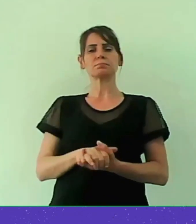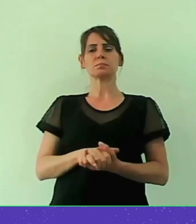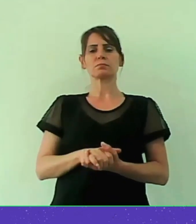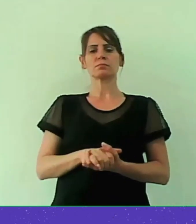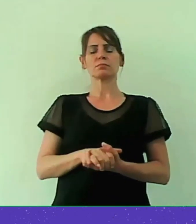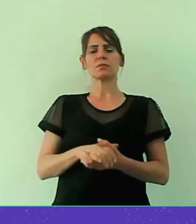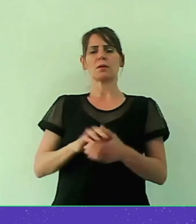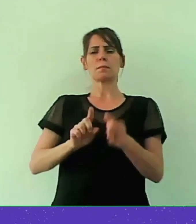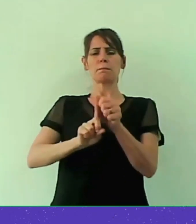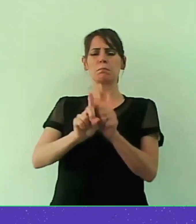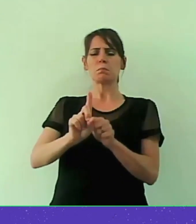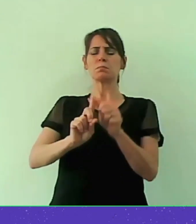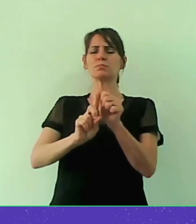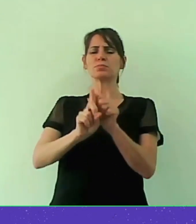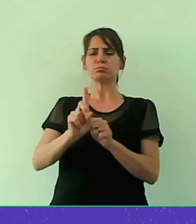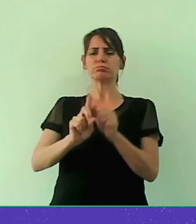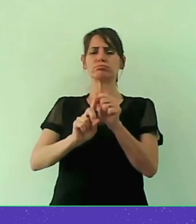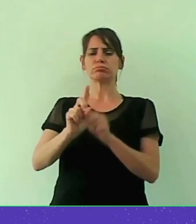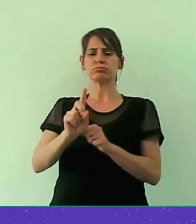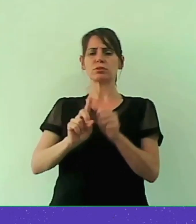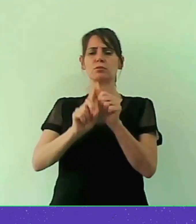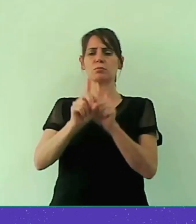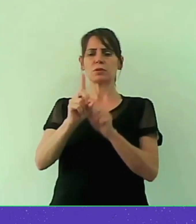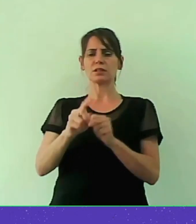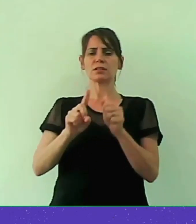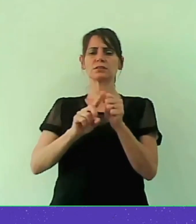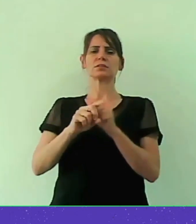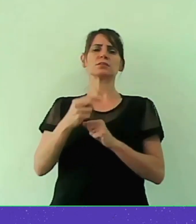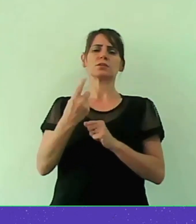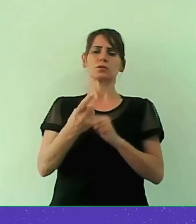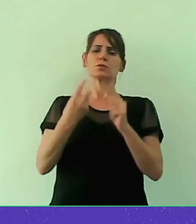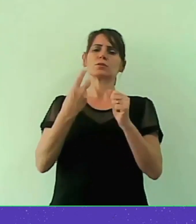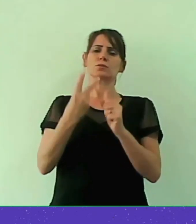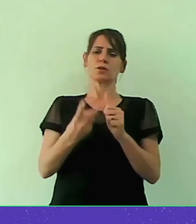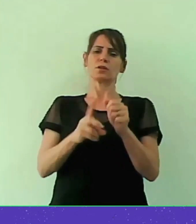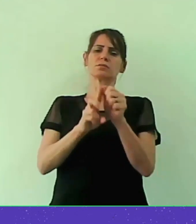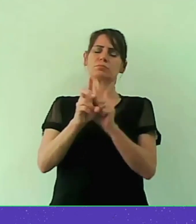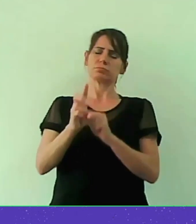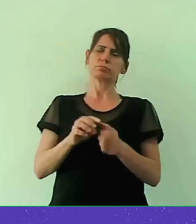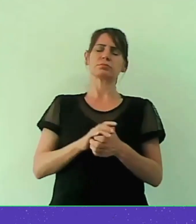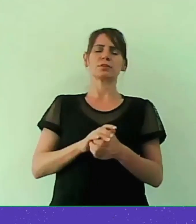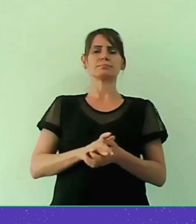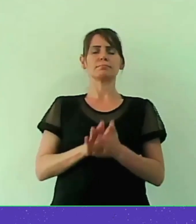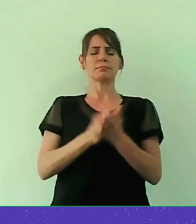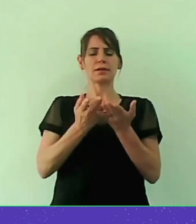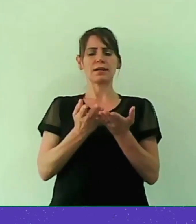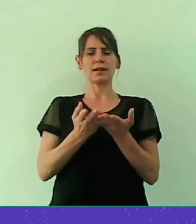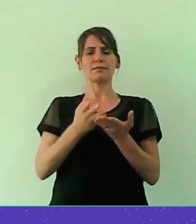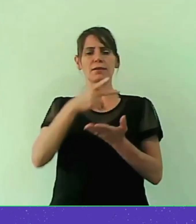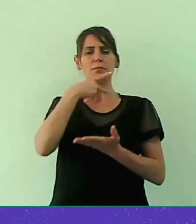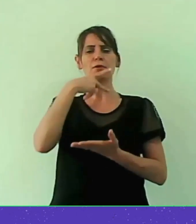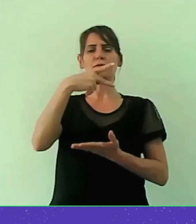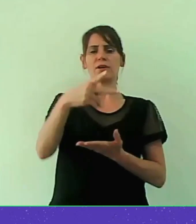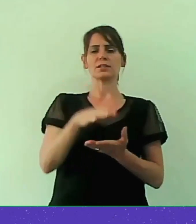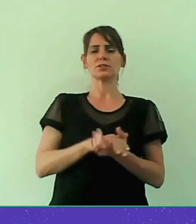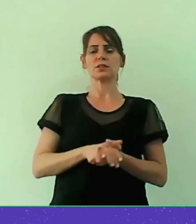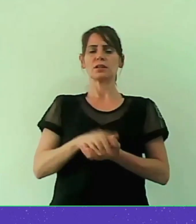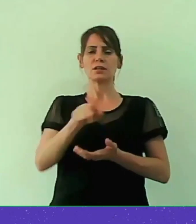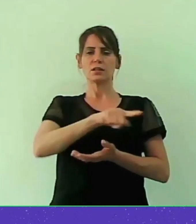meses, desde a última conferência internacional da palavra profética, vocês já estão bem